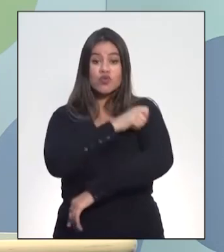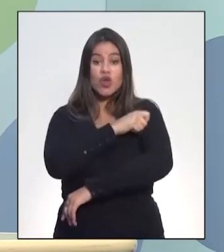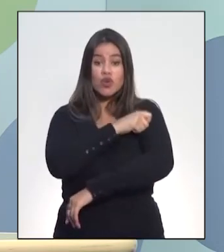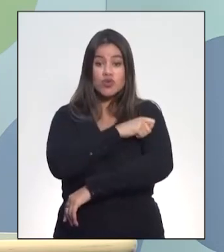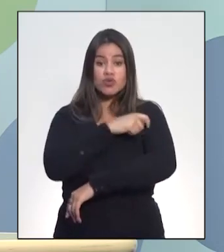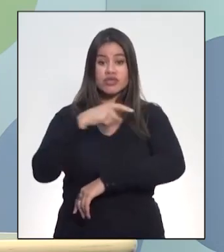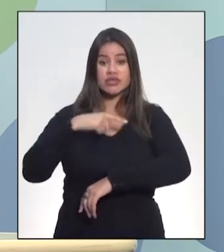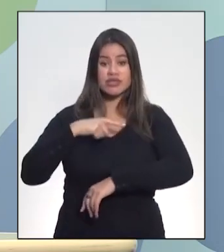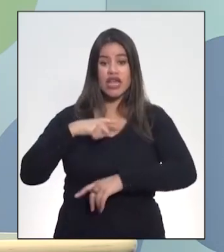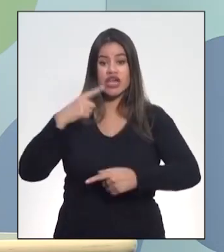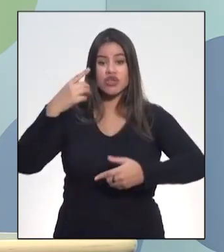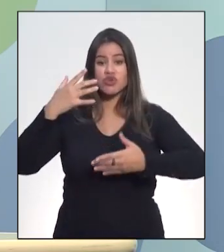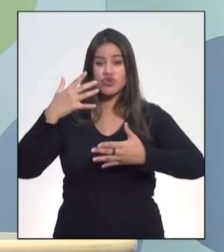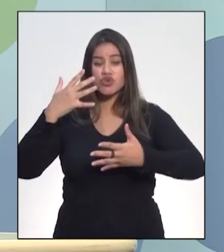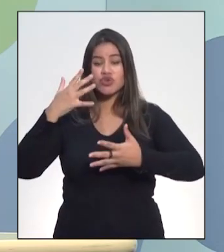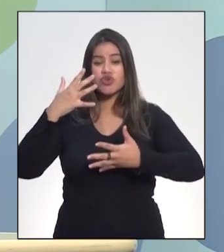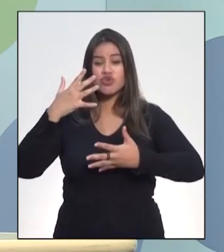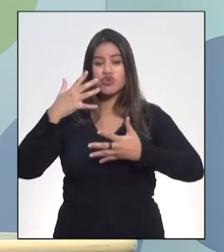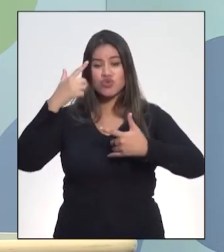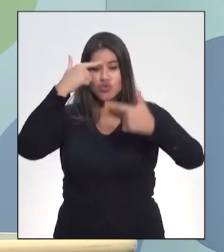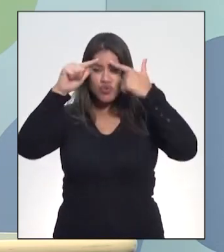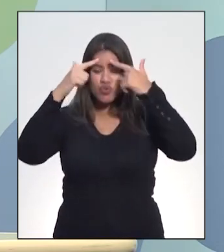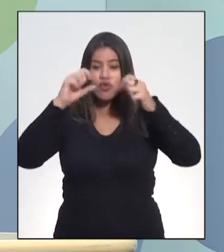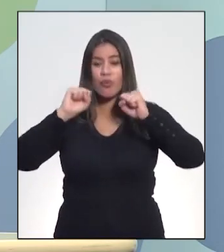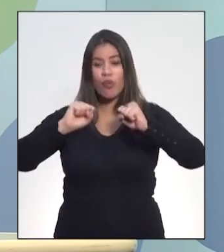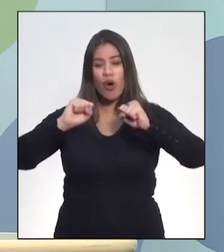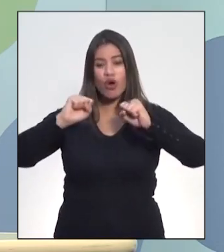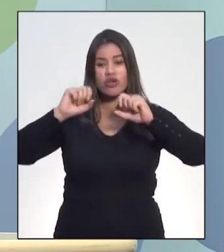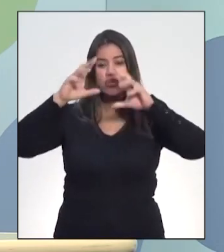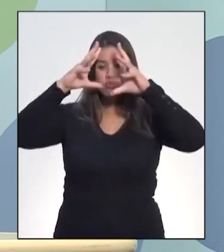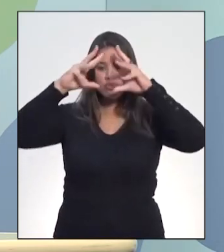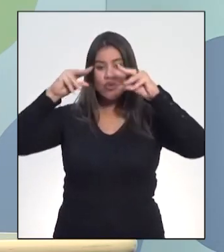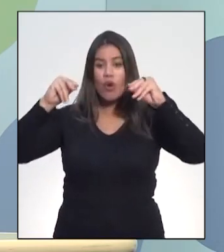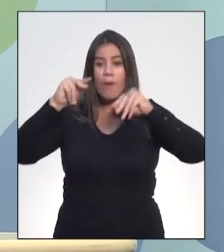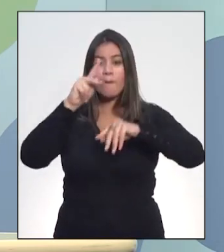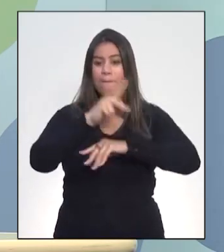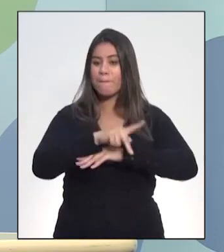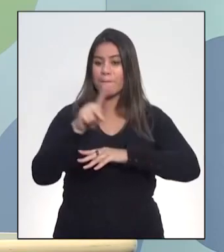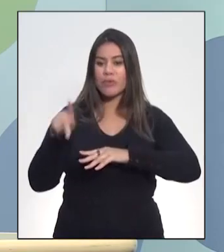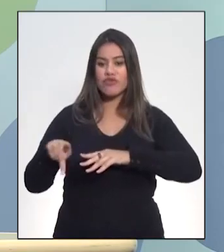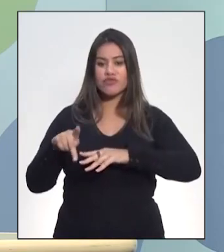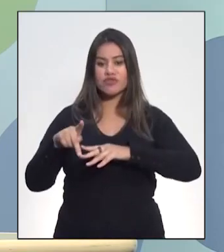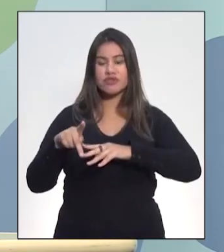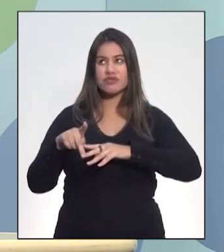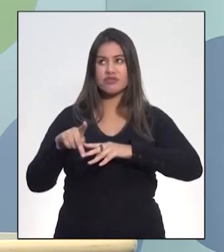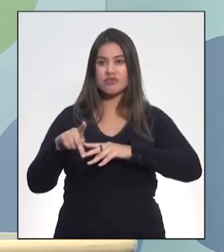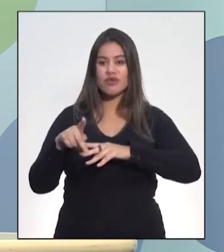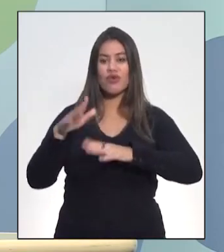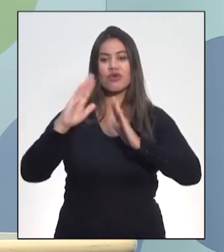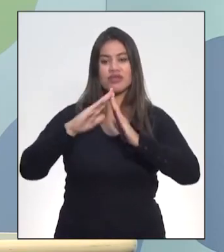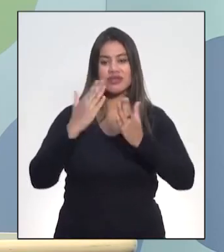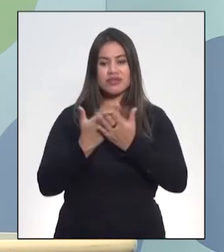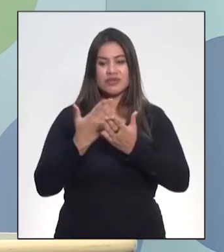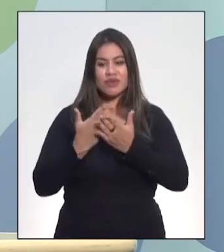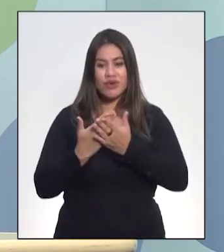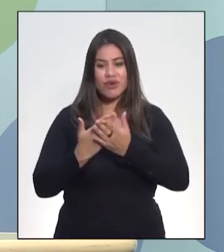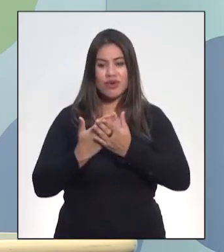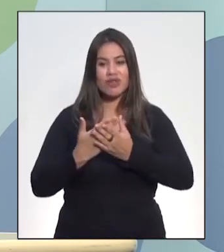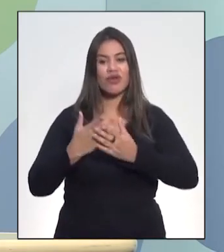tiverem maiores dúvidas ou quiserem fazer outros exercícios, eles procurem os seus professores na sua escola e o Caderno do